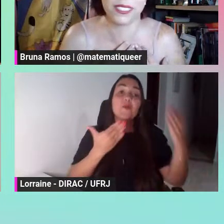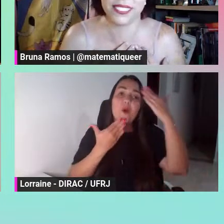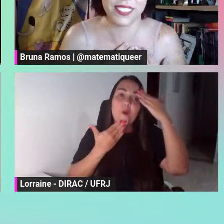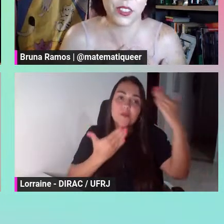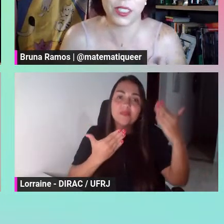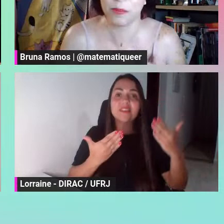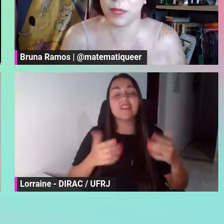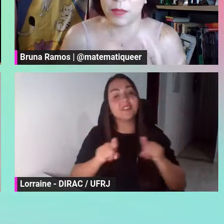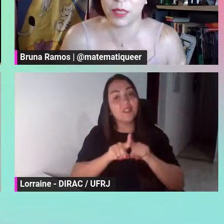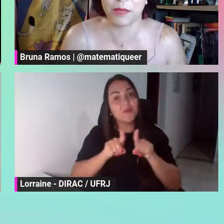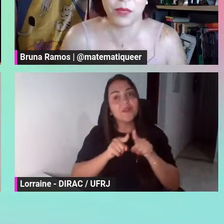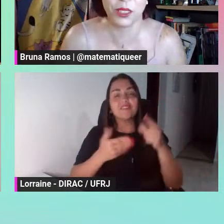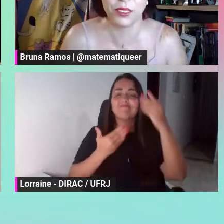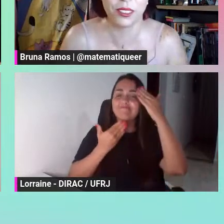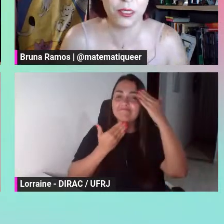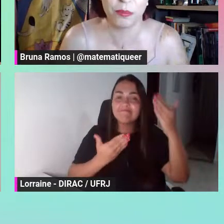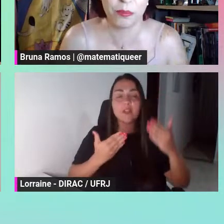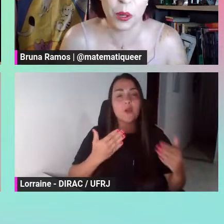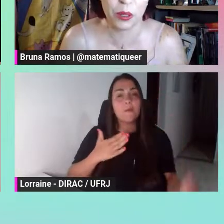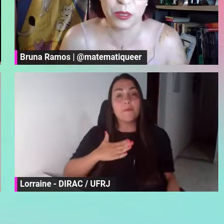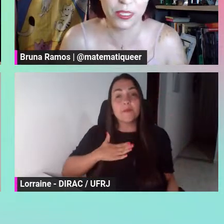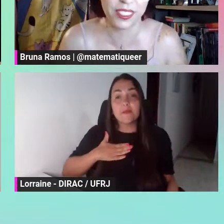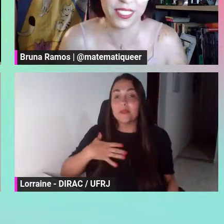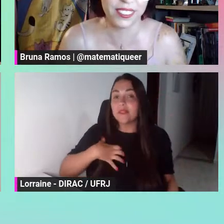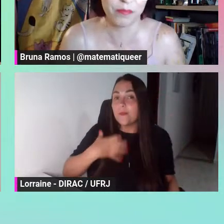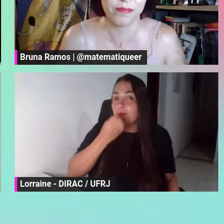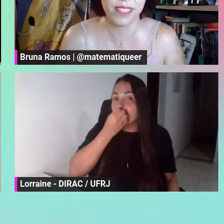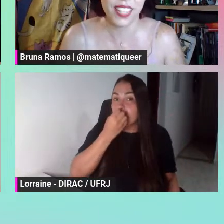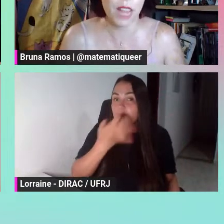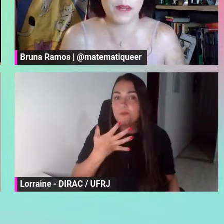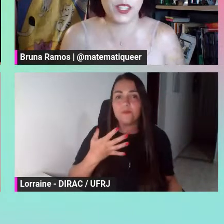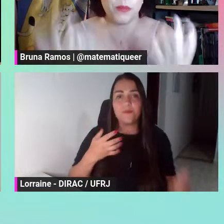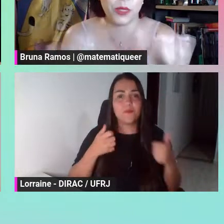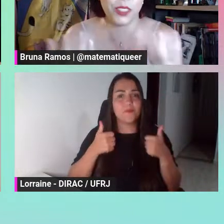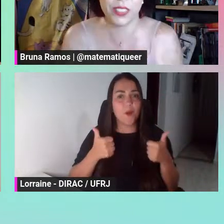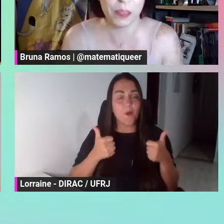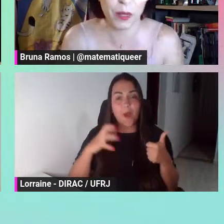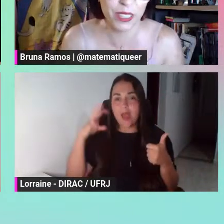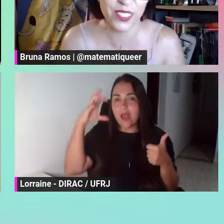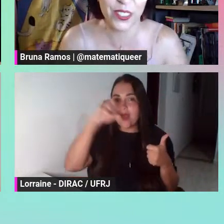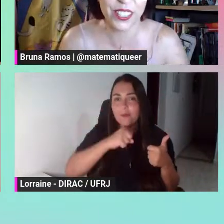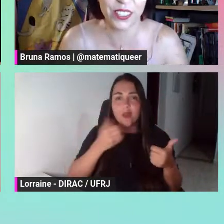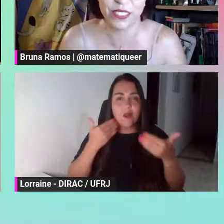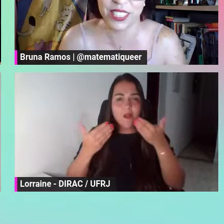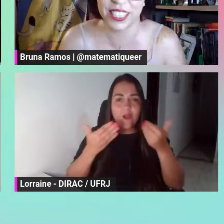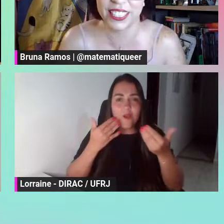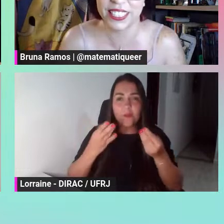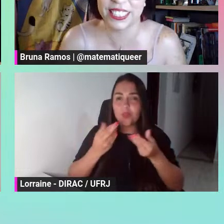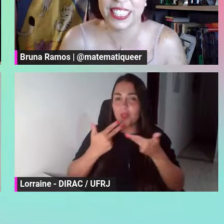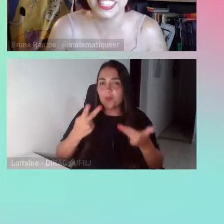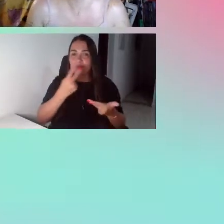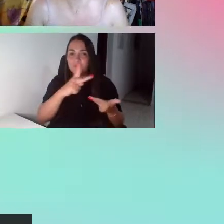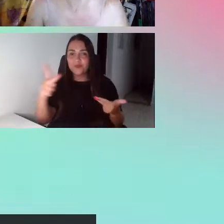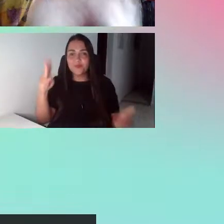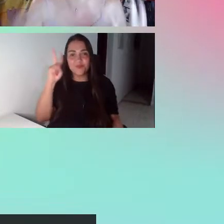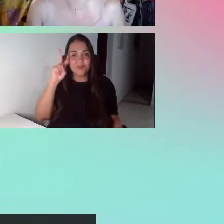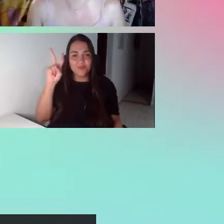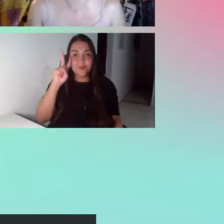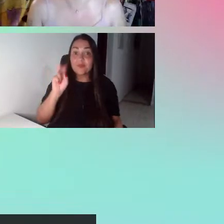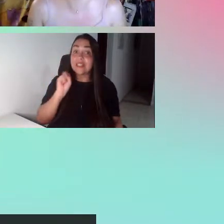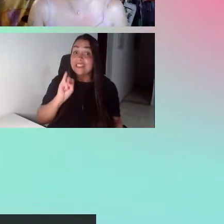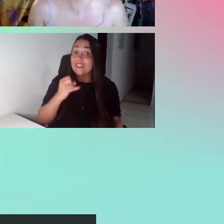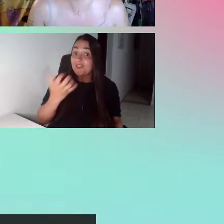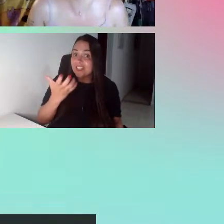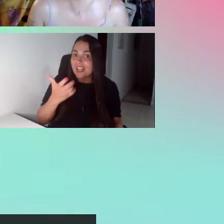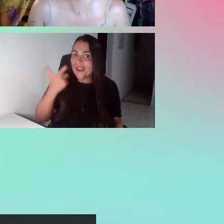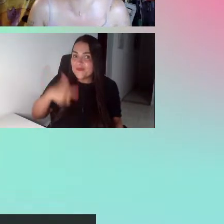também. Foi, para mim, muito bom e aprendi muito também com as histórias de vocês. Se vocês quiserem fazer